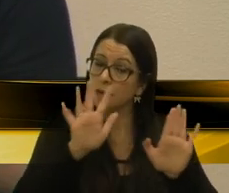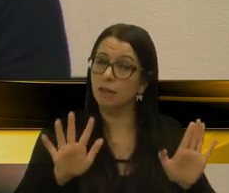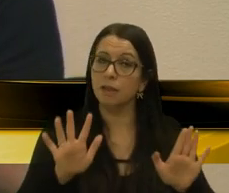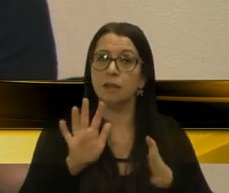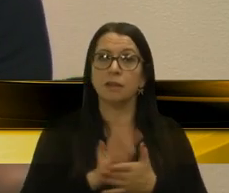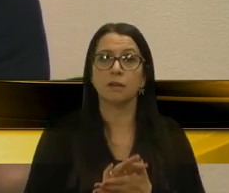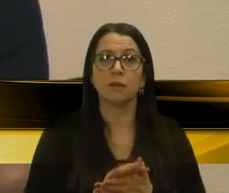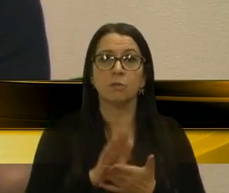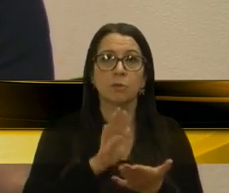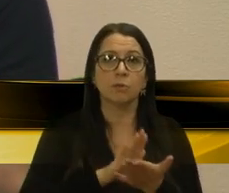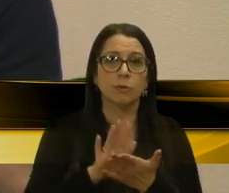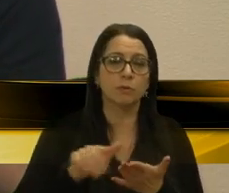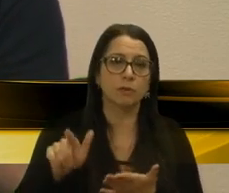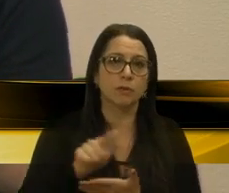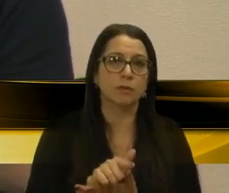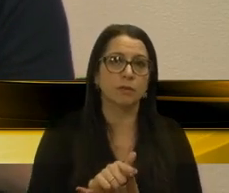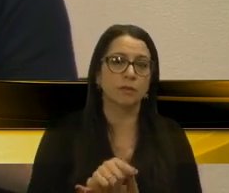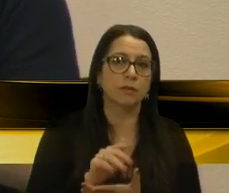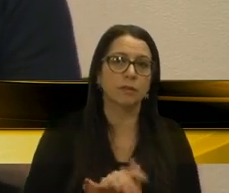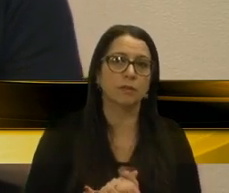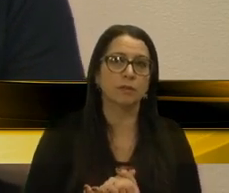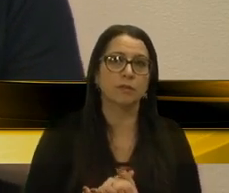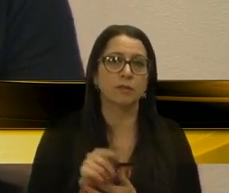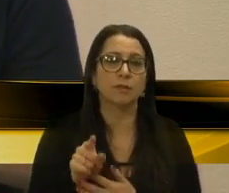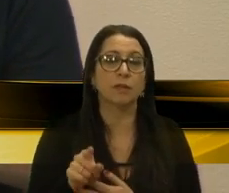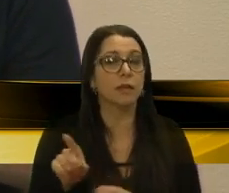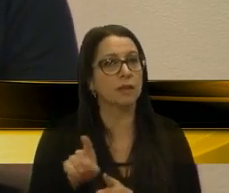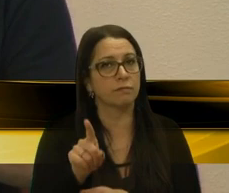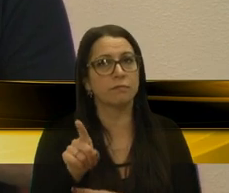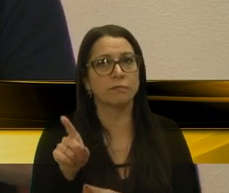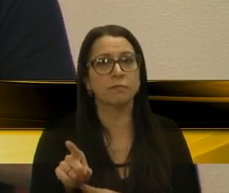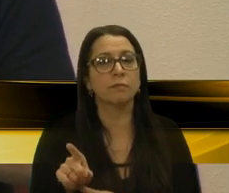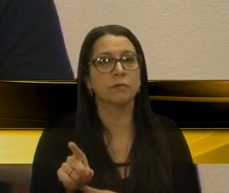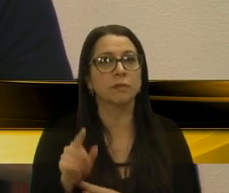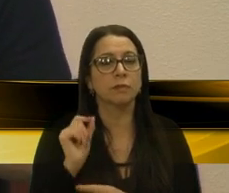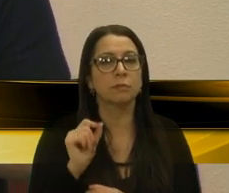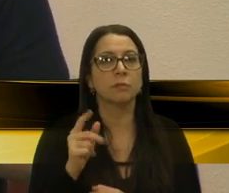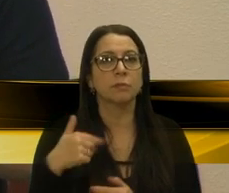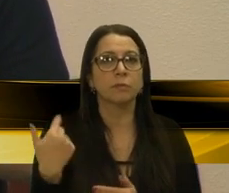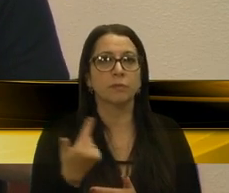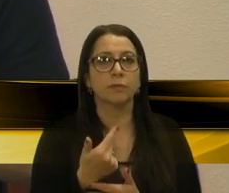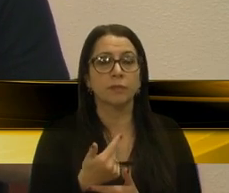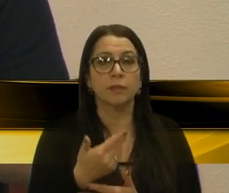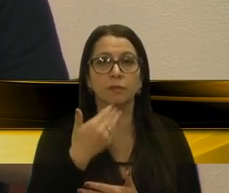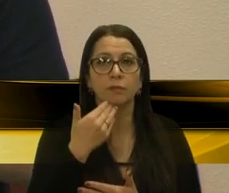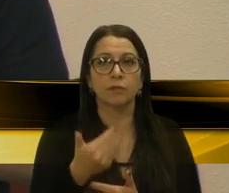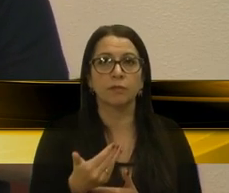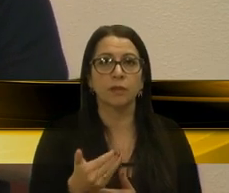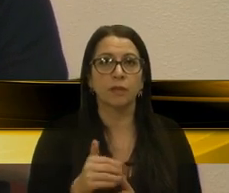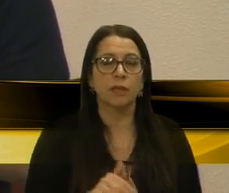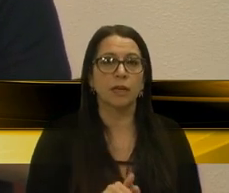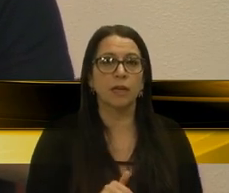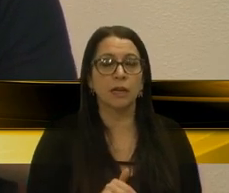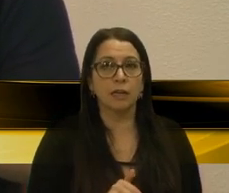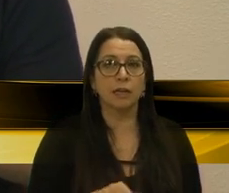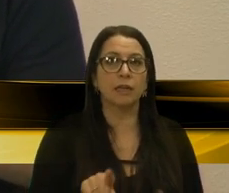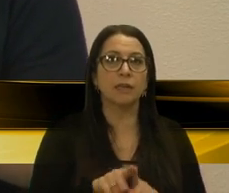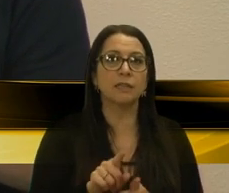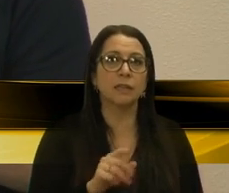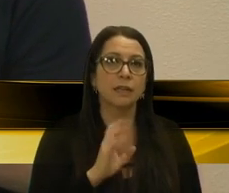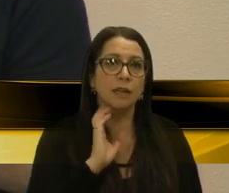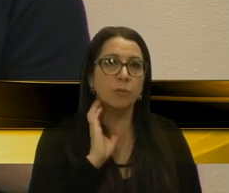precisam ser publicadas. Aliás, quero acrescentar, eu peço aos nobres pares que votem a favor desse projeto, ele tem